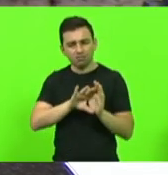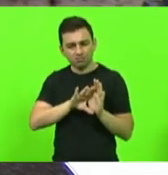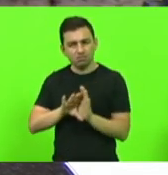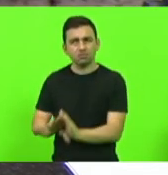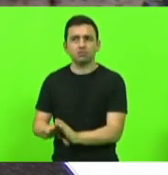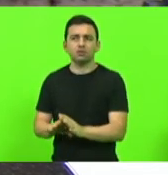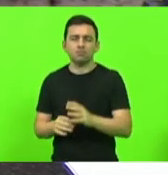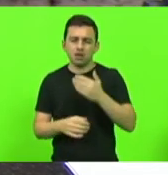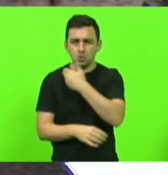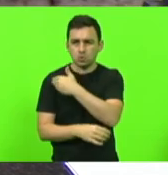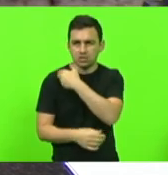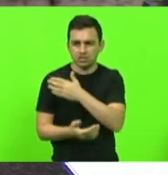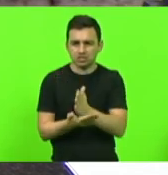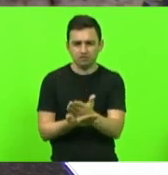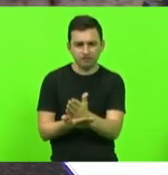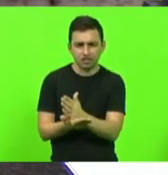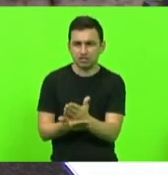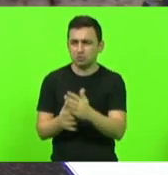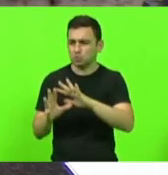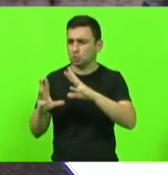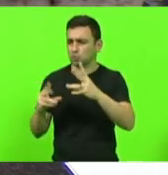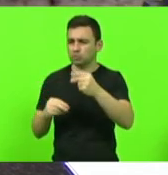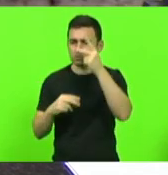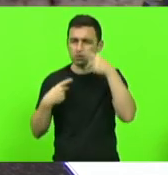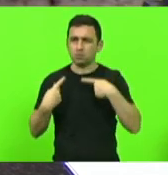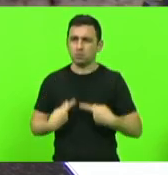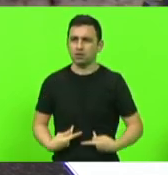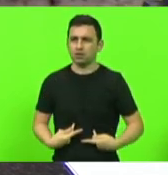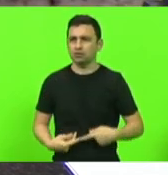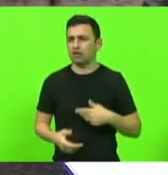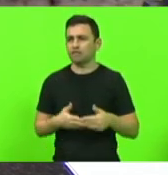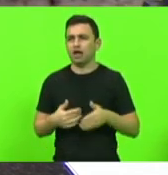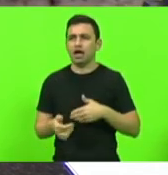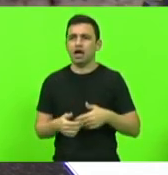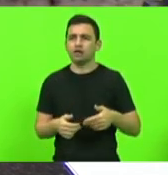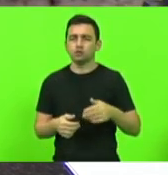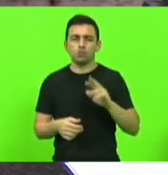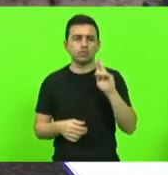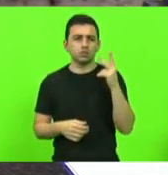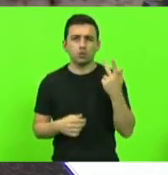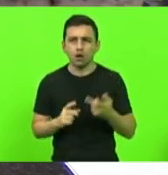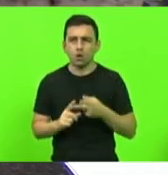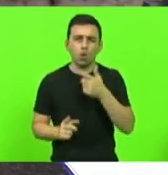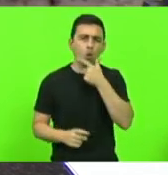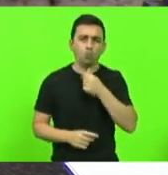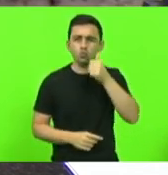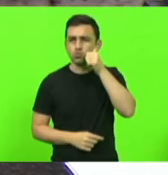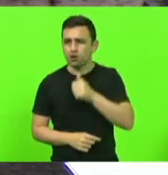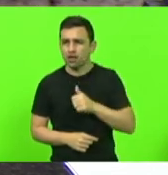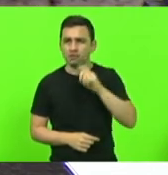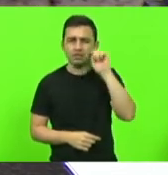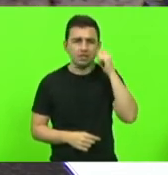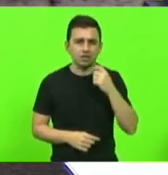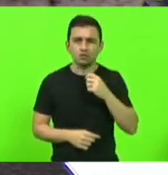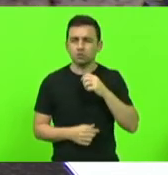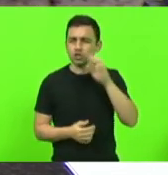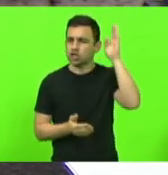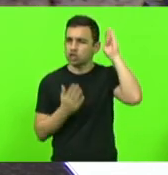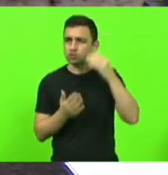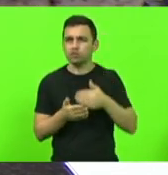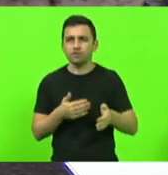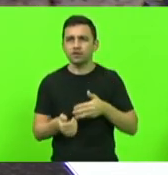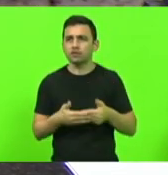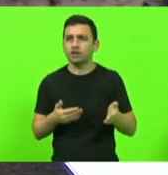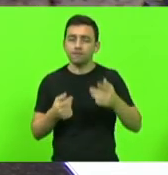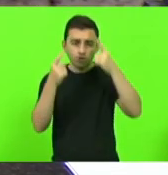a sociedade, divide os seres humanos, independente de ser homossexual, homem, mulher, negro, índio. Violência